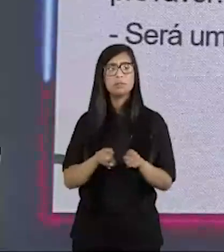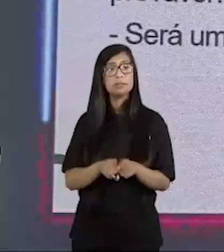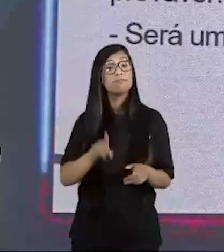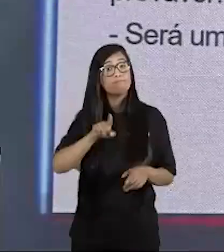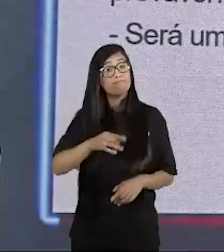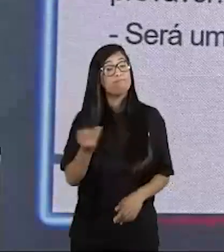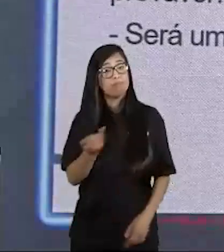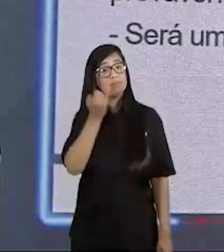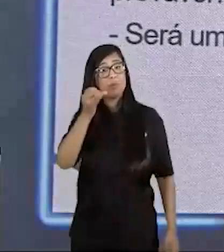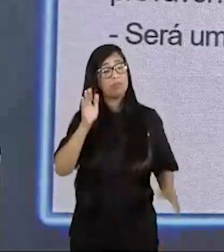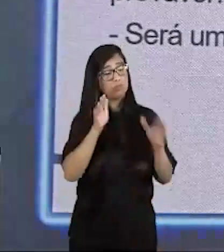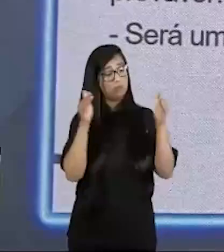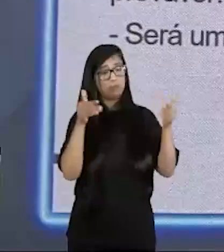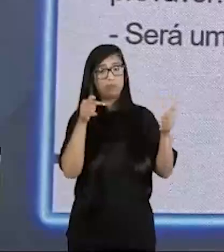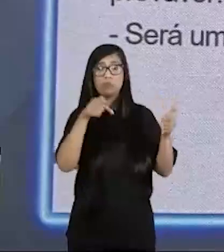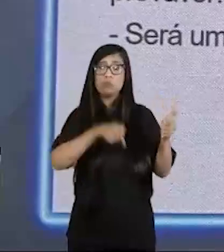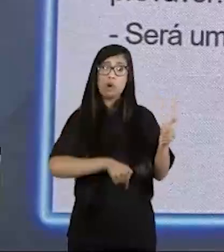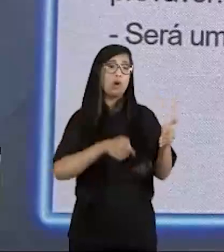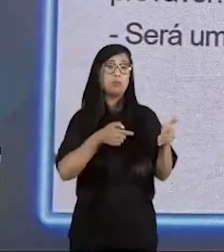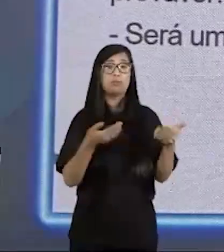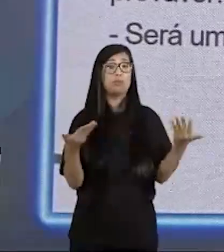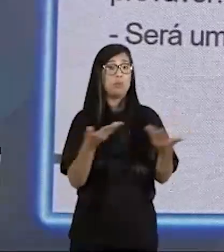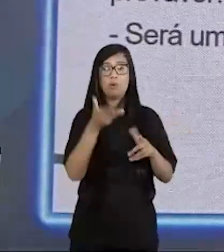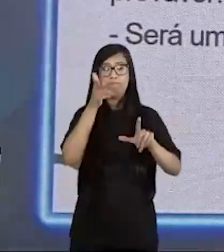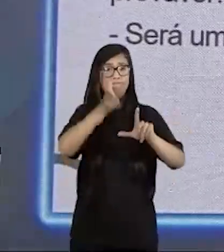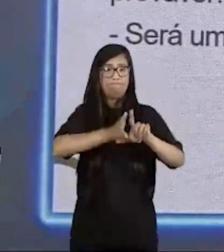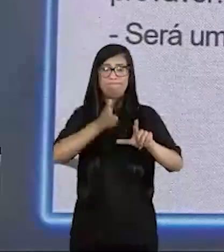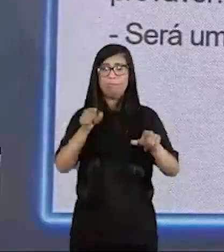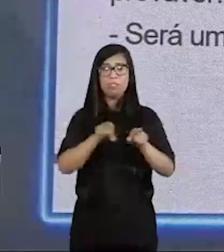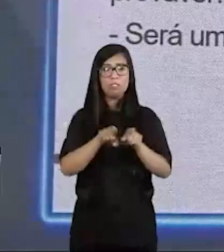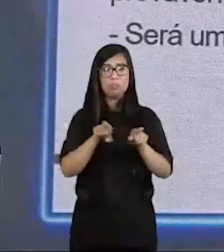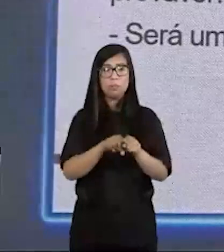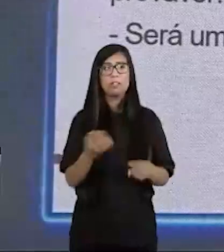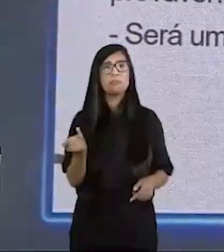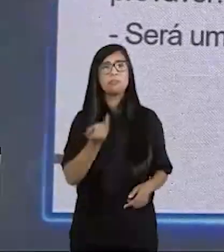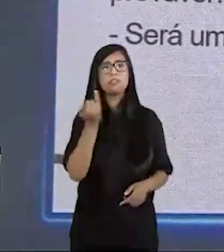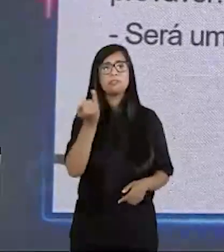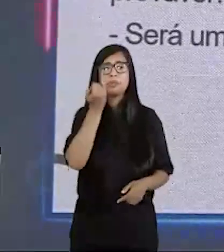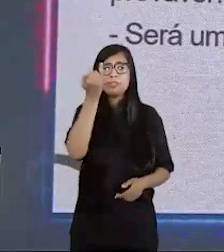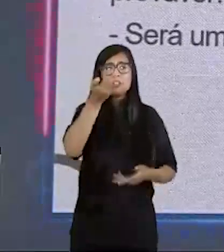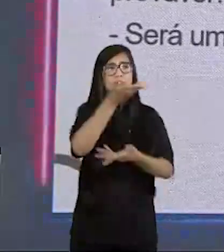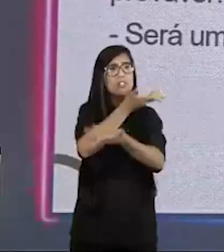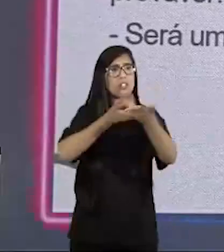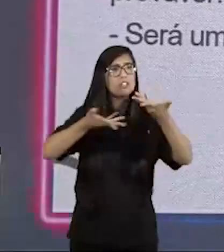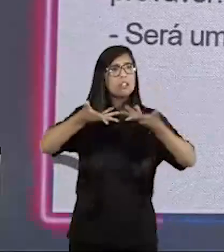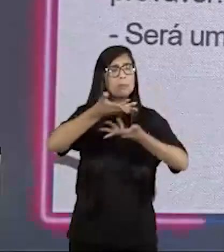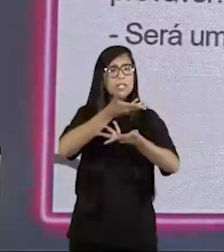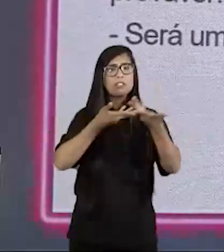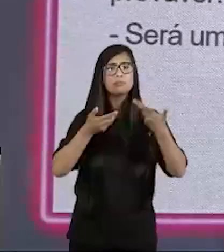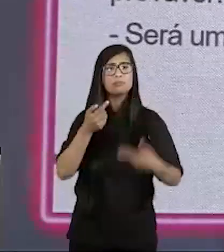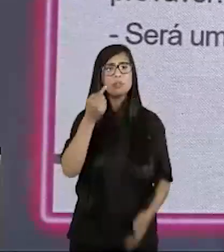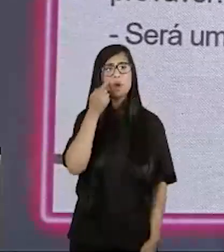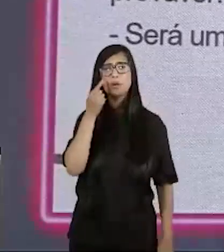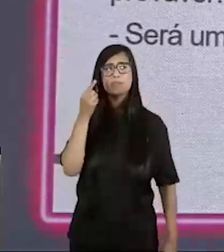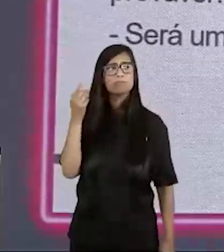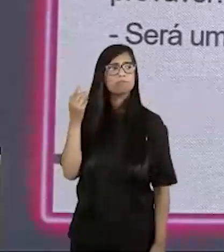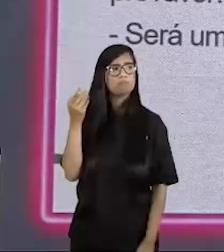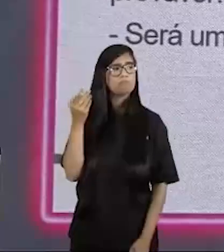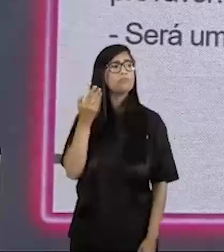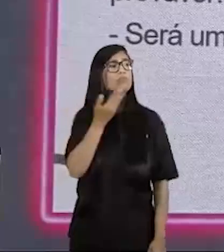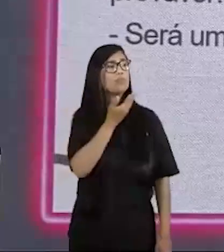nosso, talvez, da nossa noite. Então, será um exame de exclusão ou será um exame para fechar o